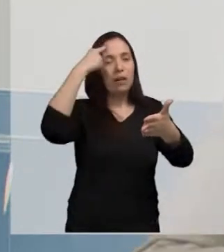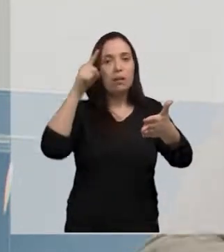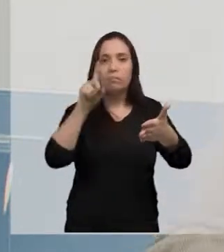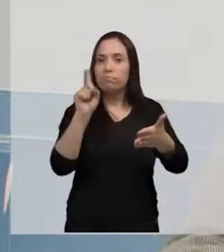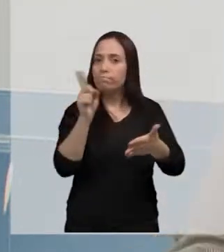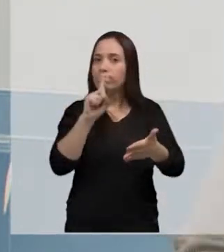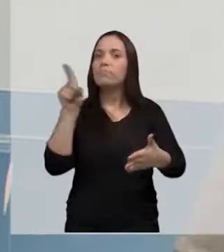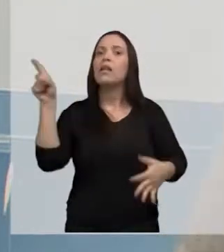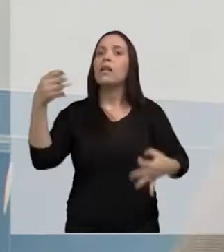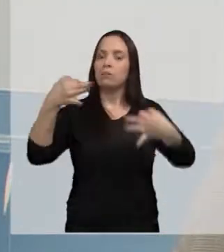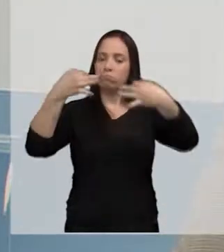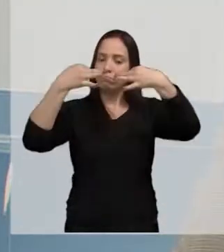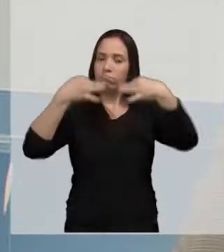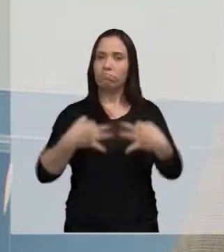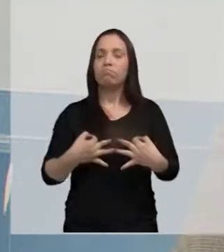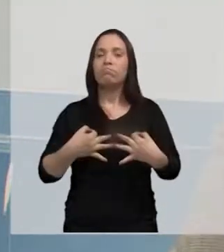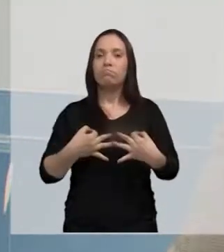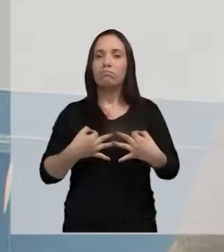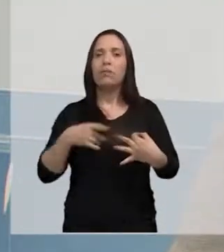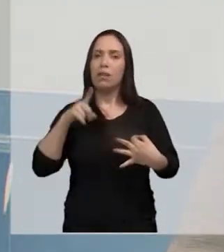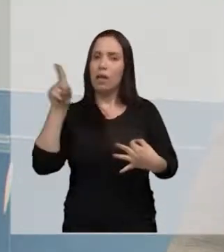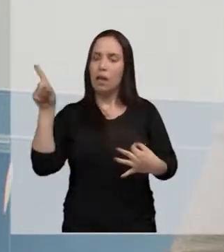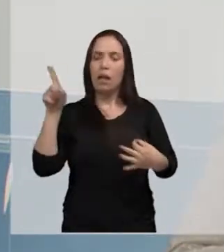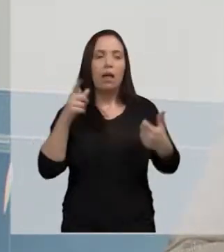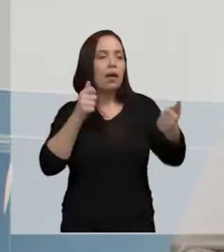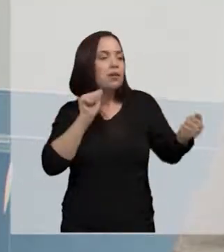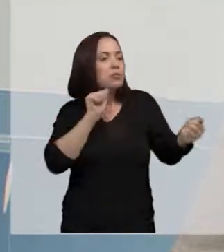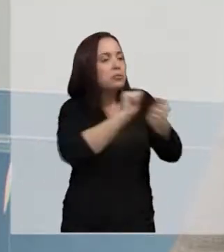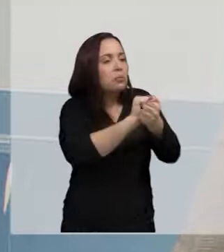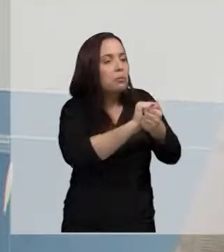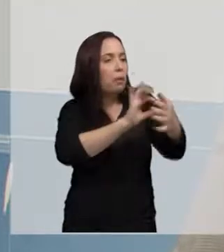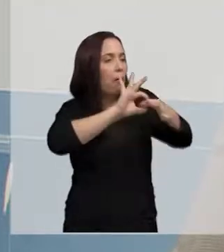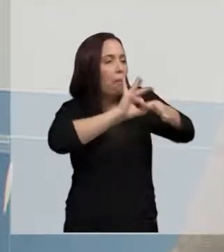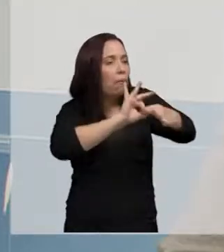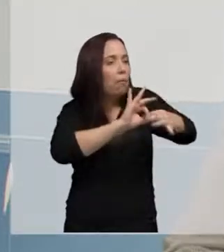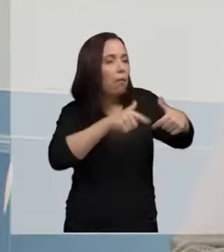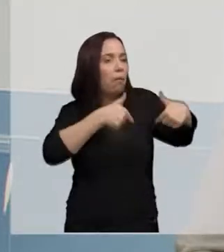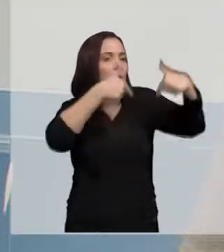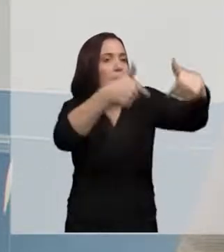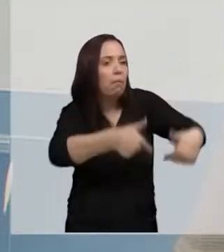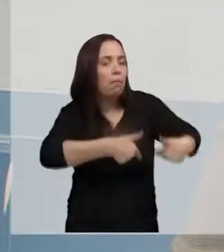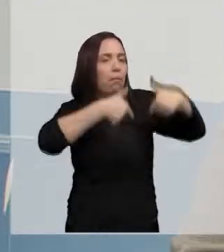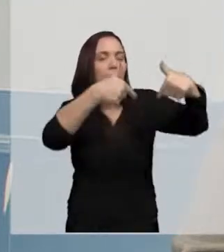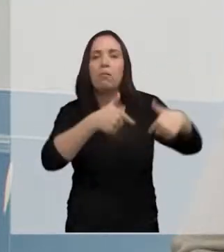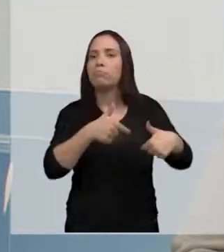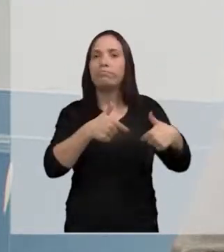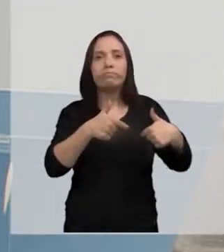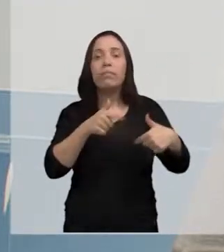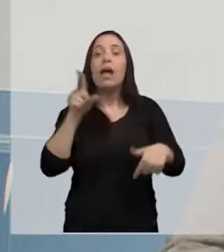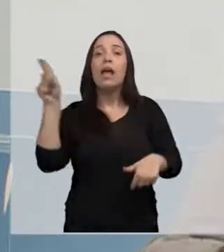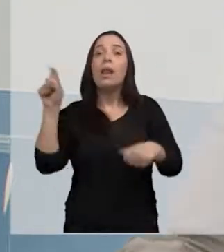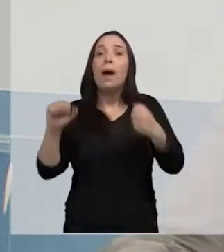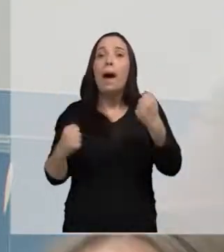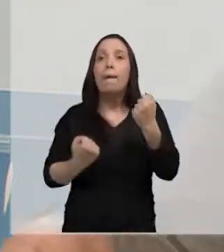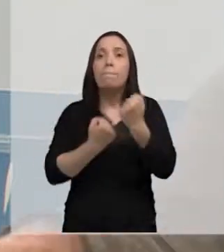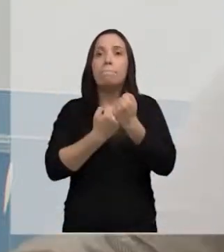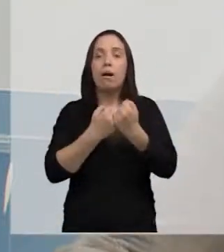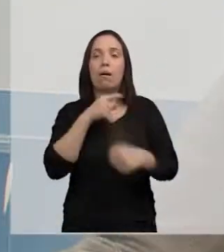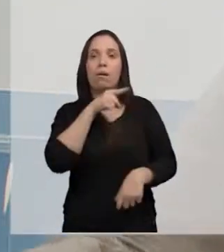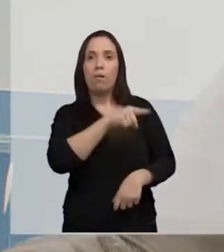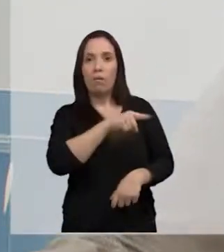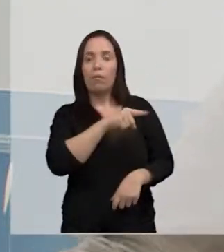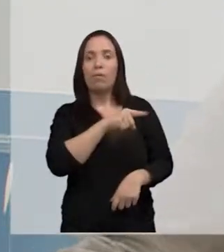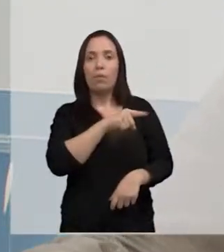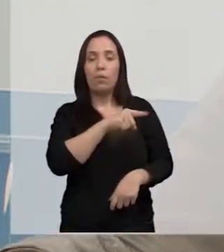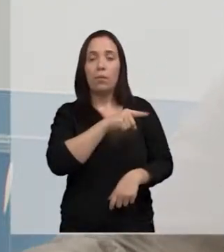Ele valorizou o que aconteceu no primeiro turno, não se engajou na campanha do Haddad, não pelo Haddad, mas pelo que o